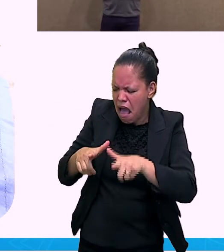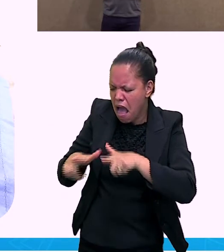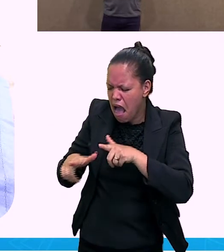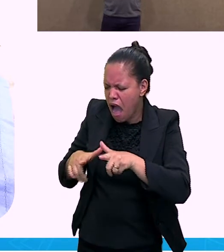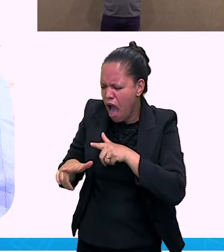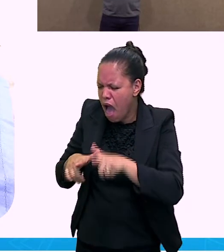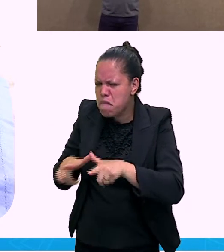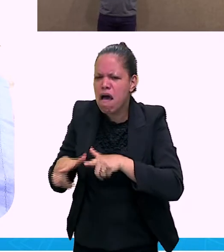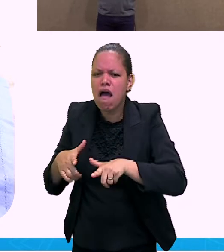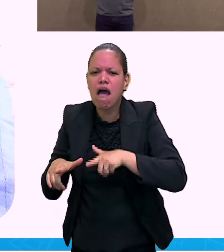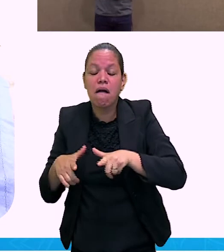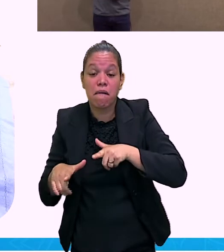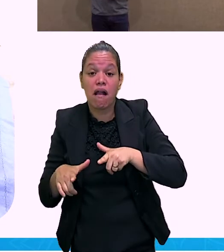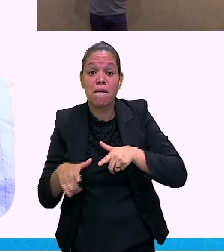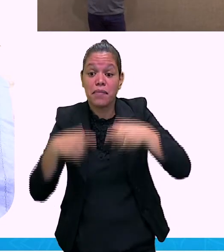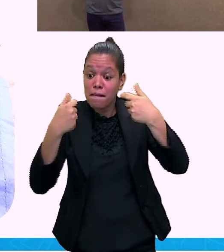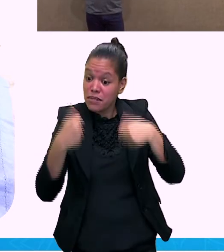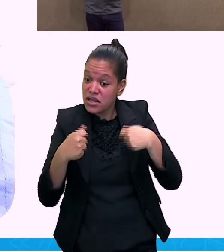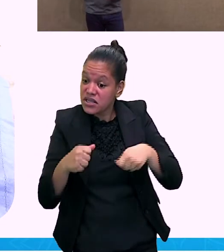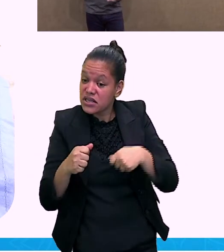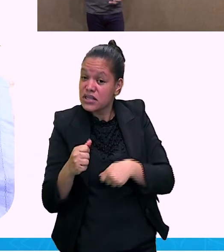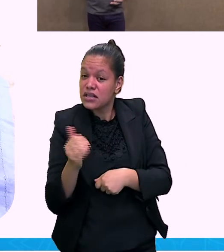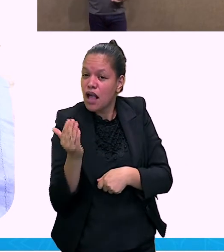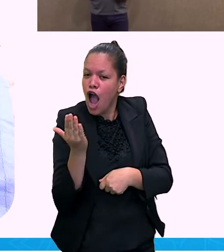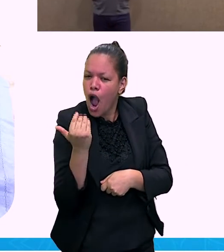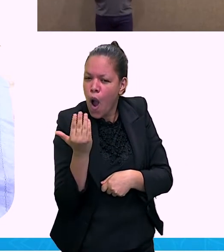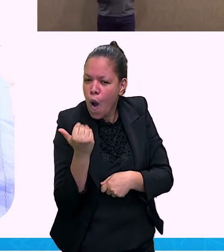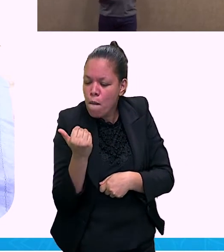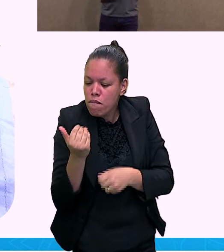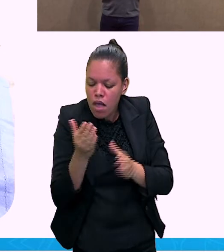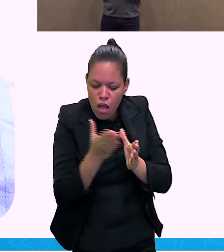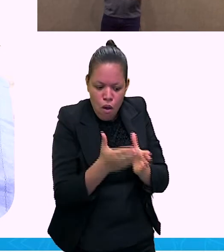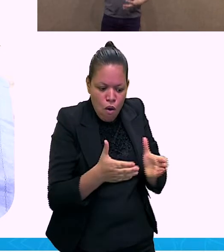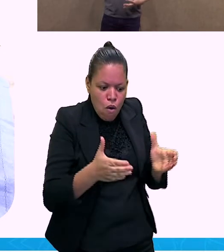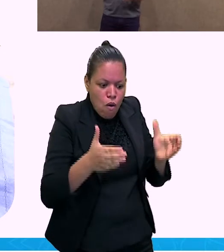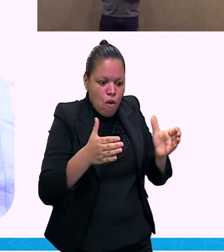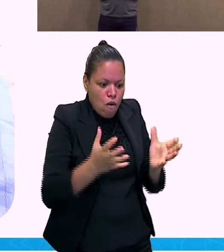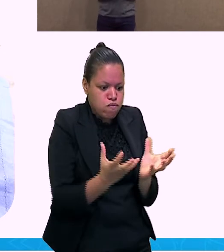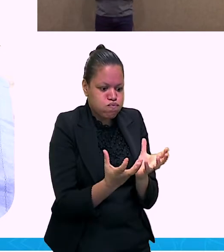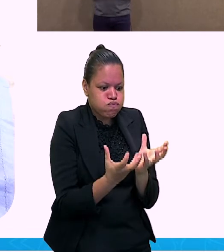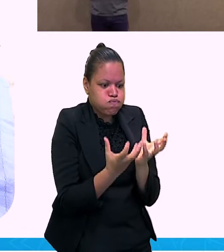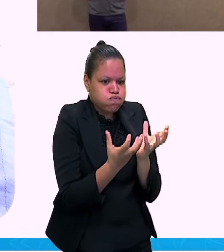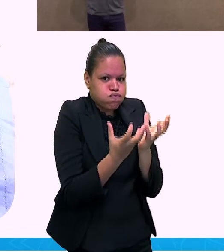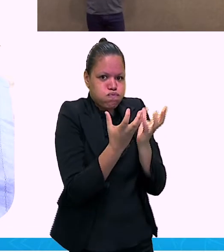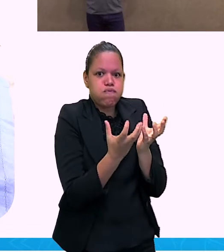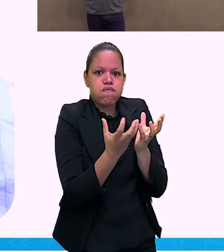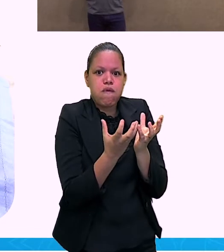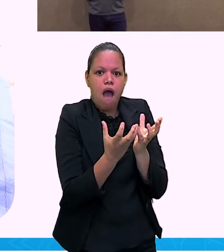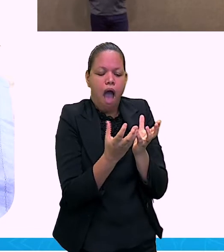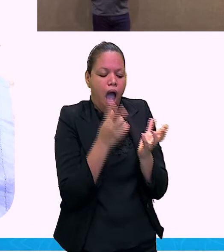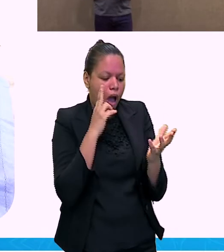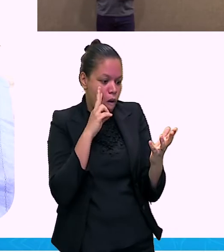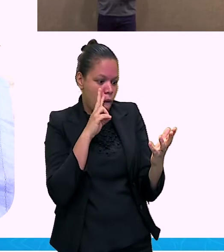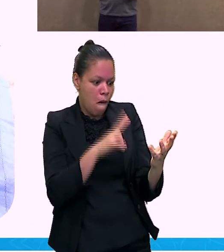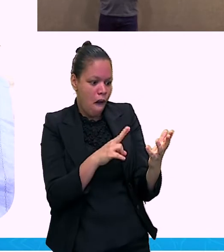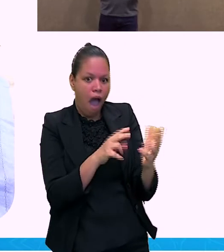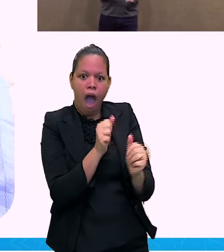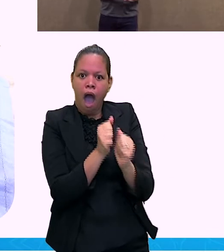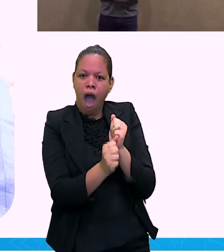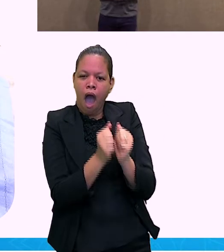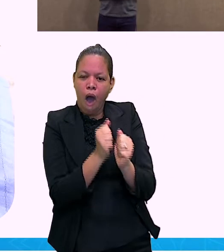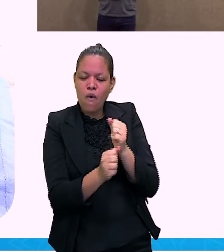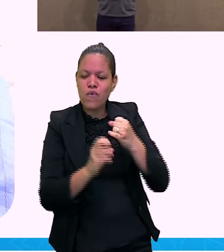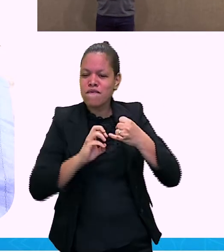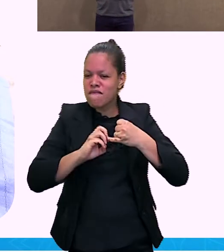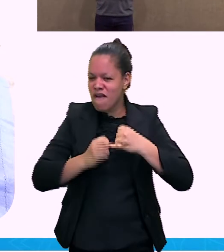um prato bastante farto. Então você consegue observar arroz, feijão, carne, verduras. Tem